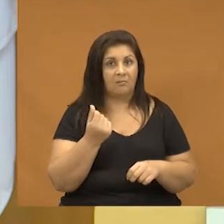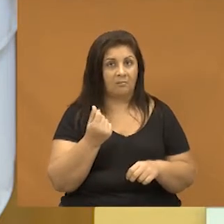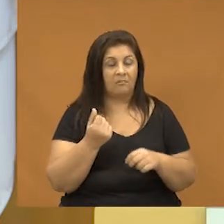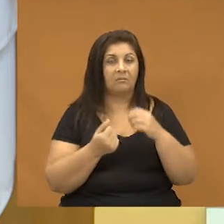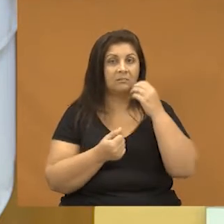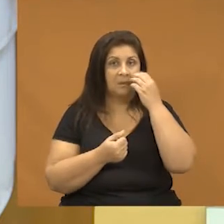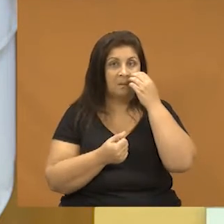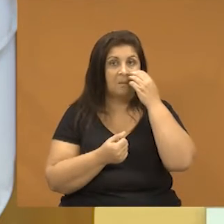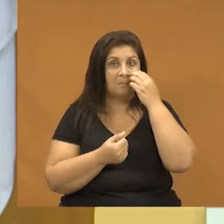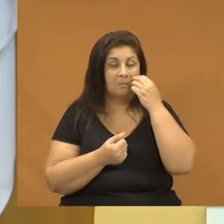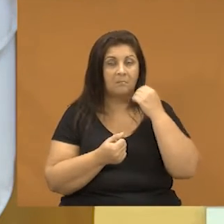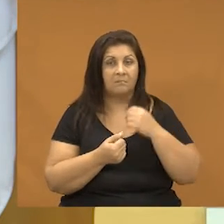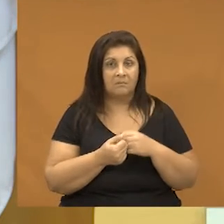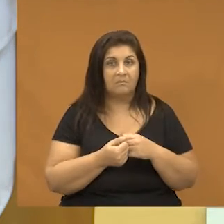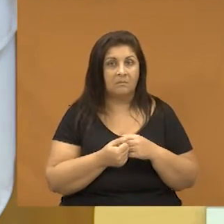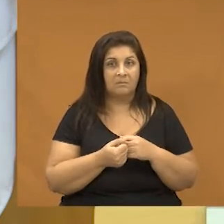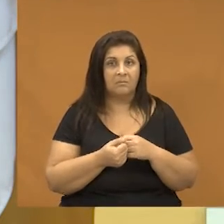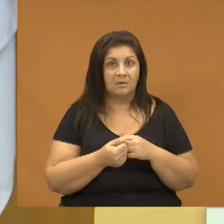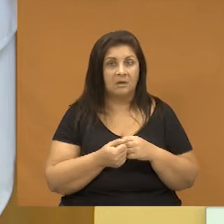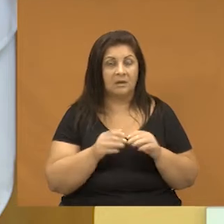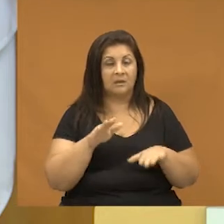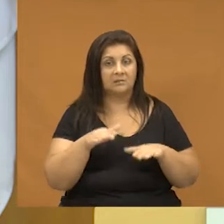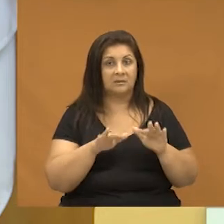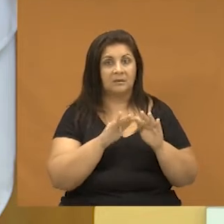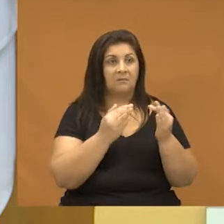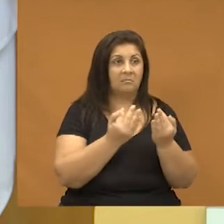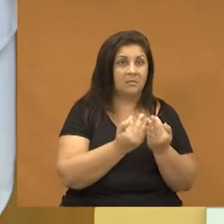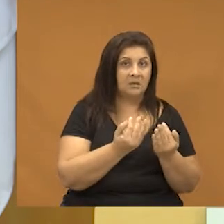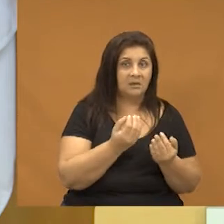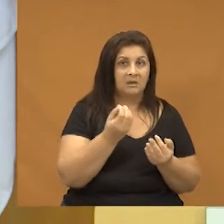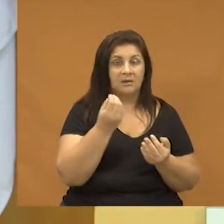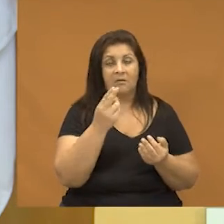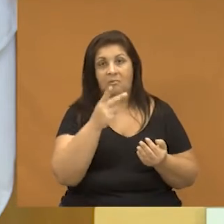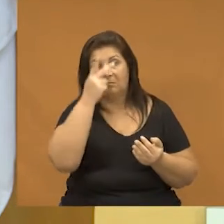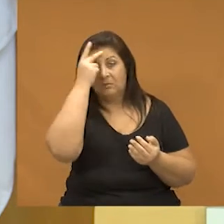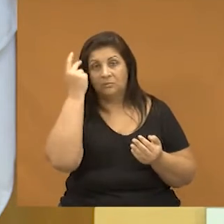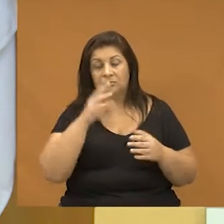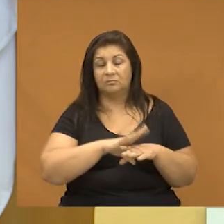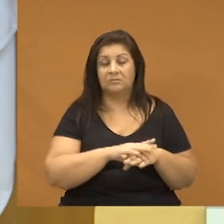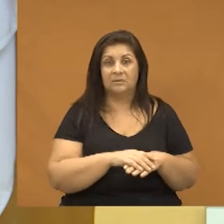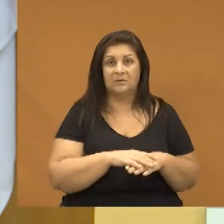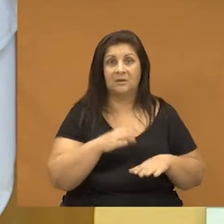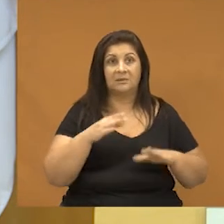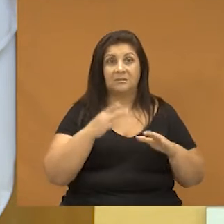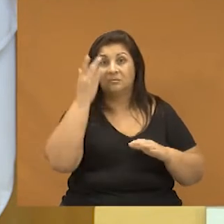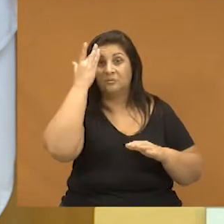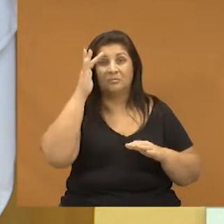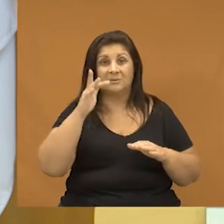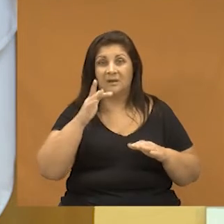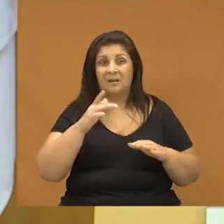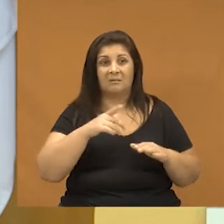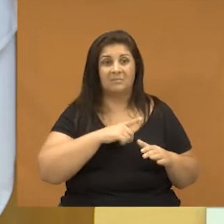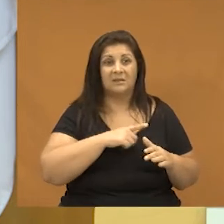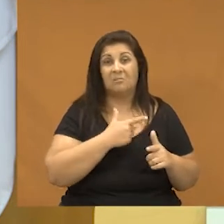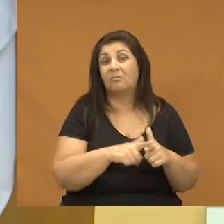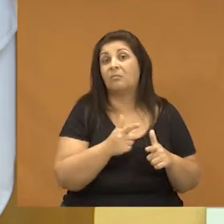ficar para o munícipe que foi lá e às vezes estava com problema. Às vezes o munícipe nem sabe que o seu convênio estava com problema.